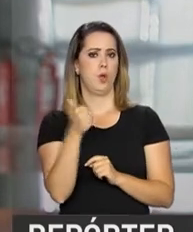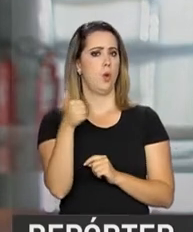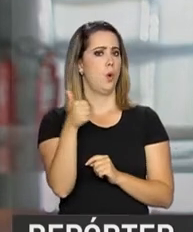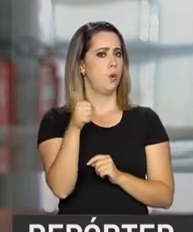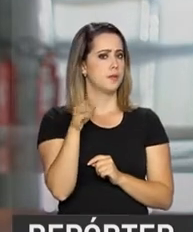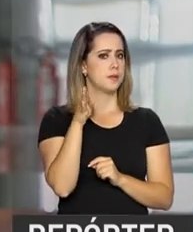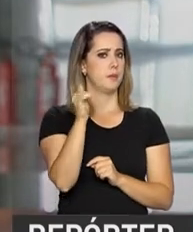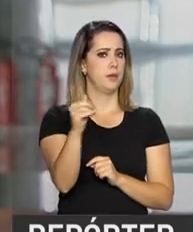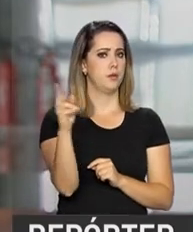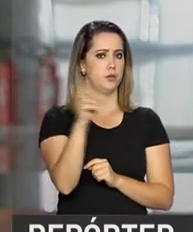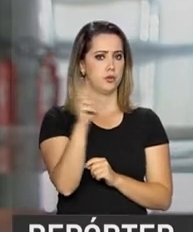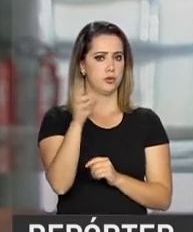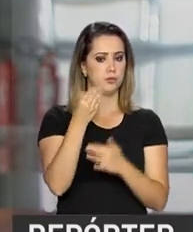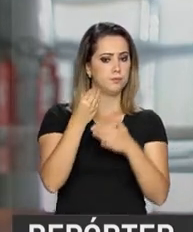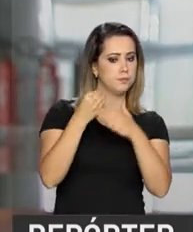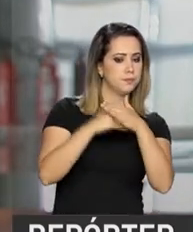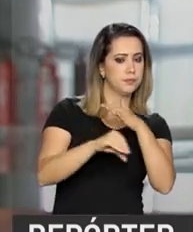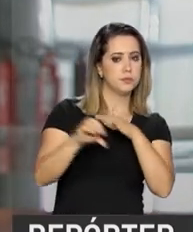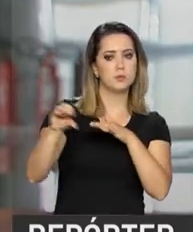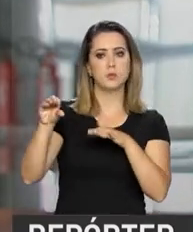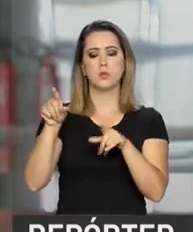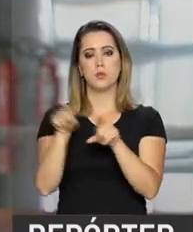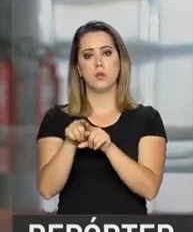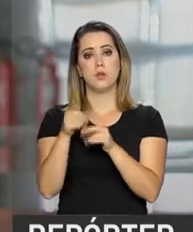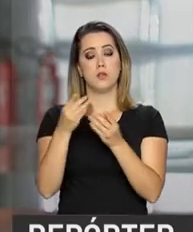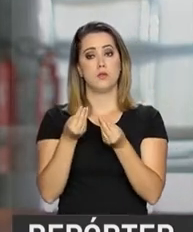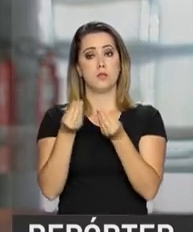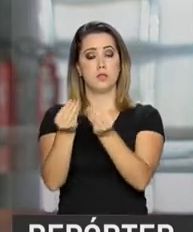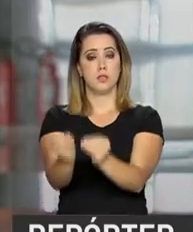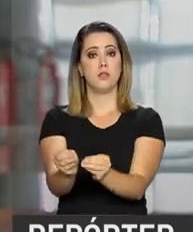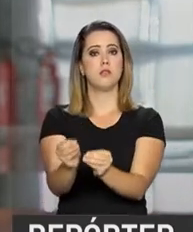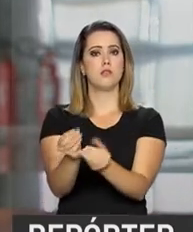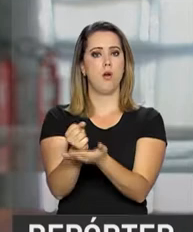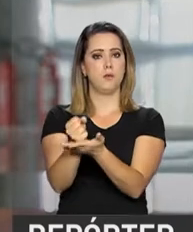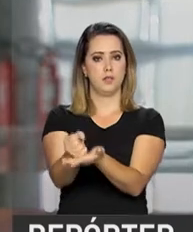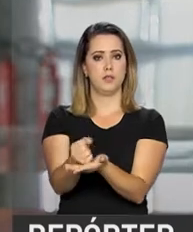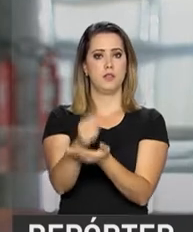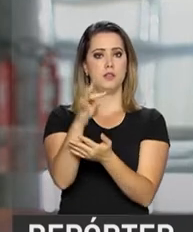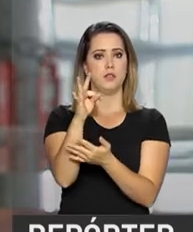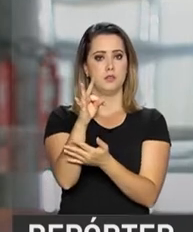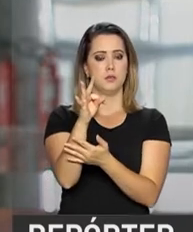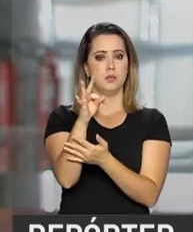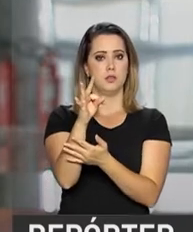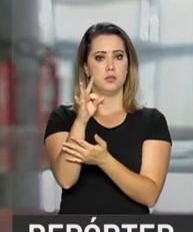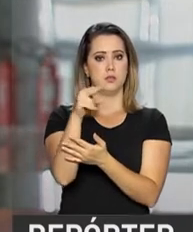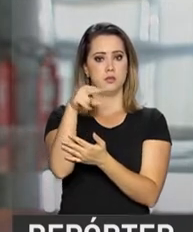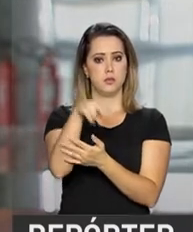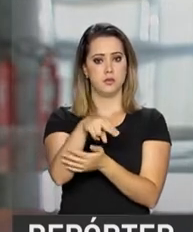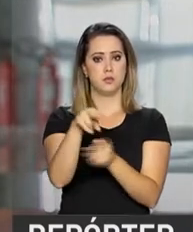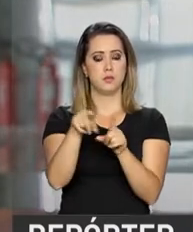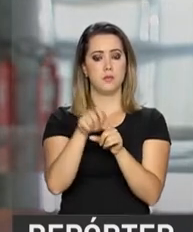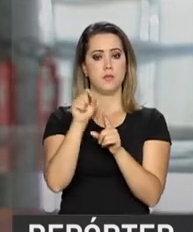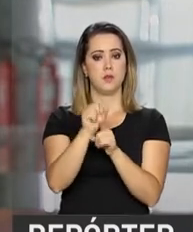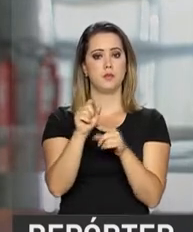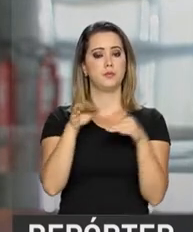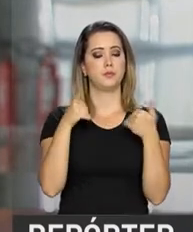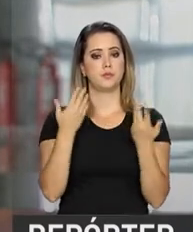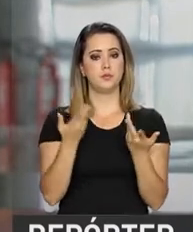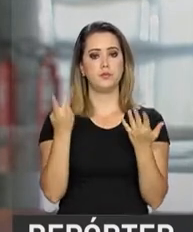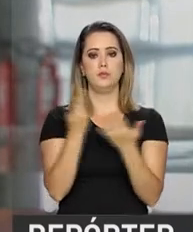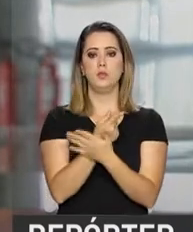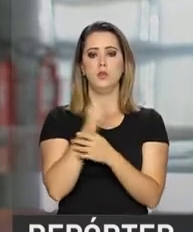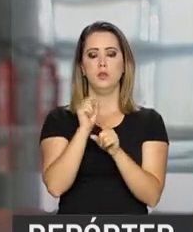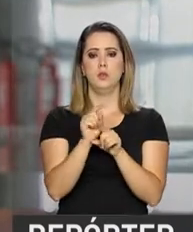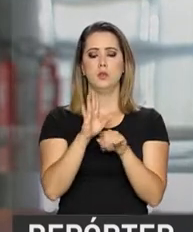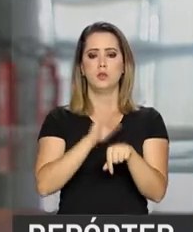de reais vão ser repassados para o tesouro nacional conforme a lei de responsabilidade fiscal esse repasse tem que ser